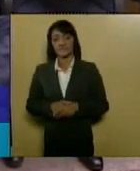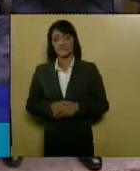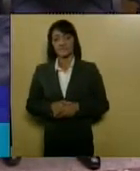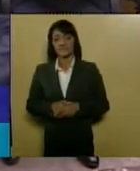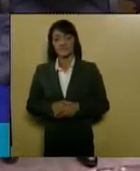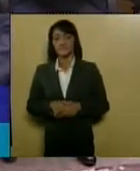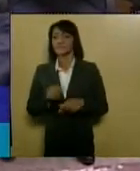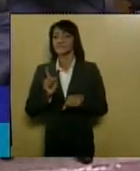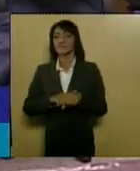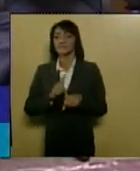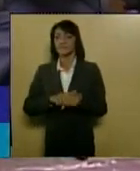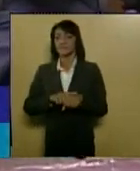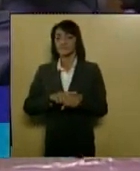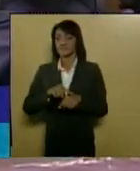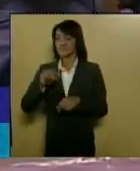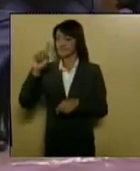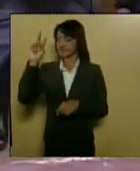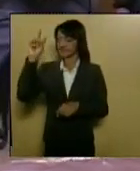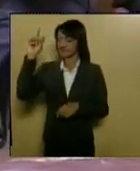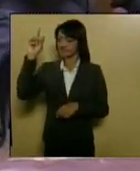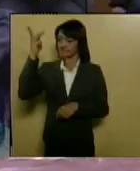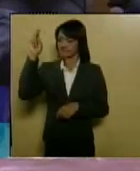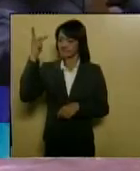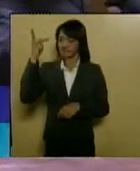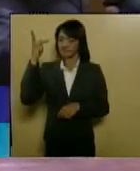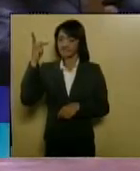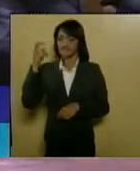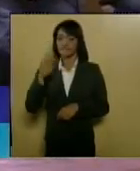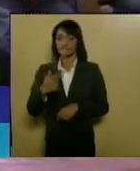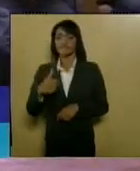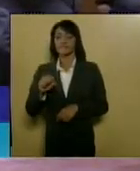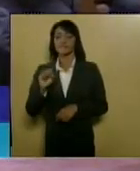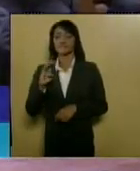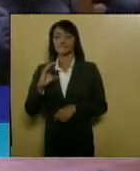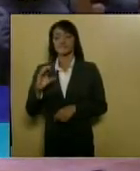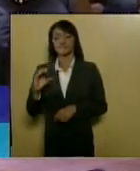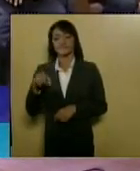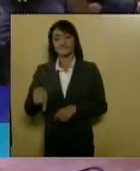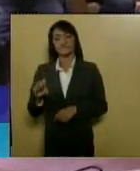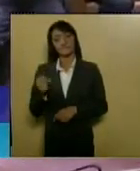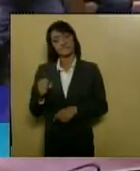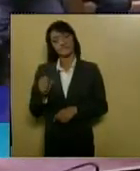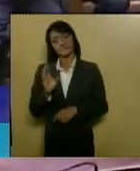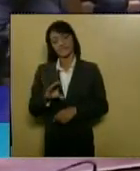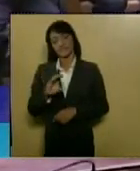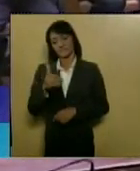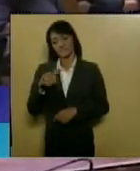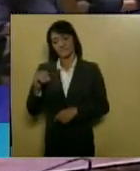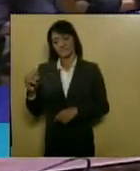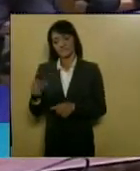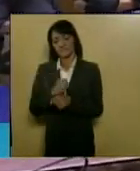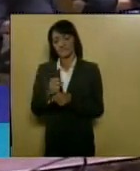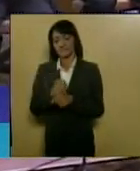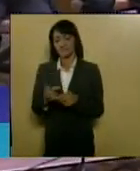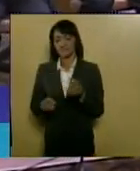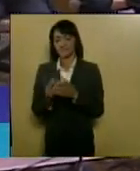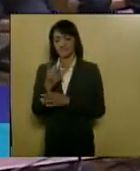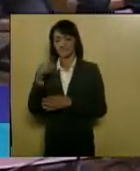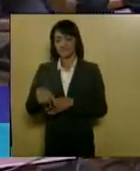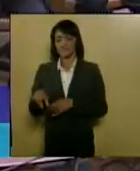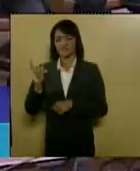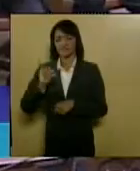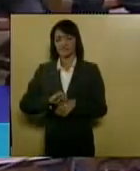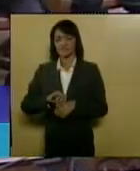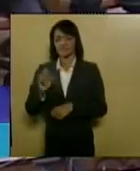É um momento histórico para o Exército Brasileiro no estado de Sergipe. Há 100 anos, chegava à capital sergipana